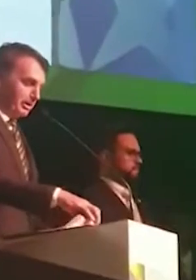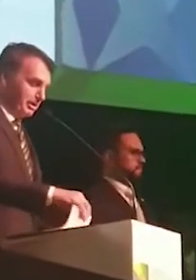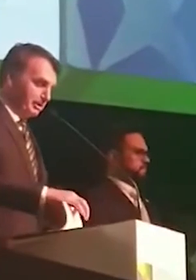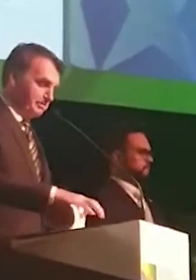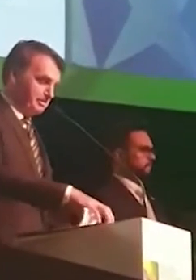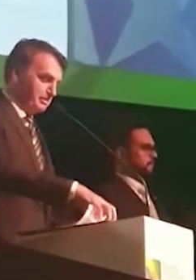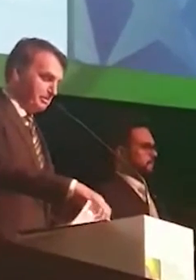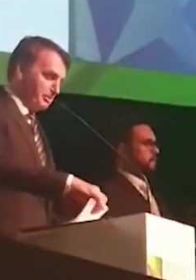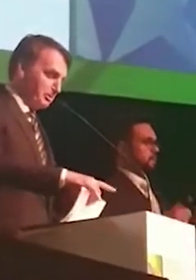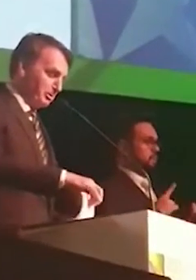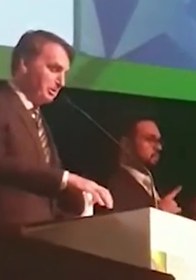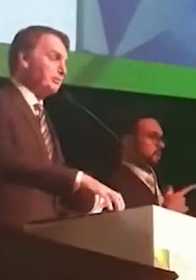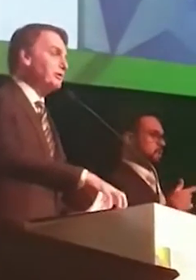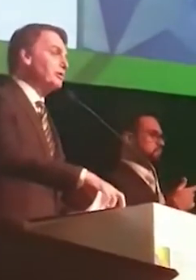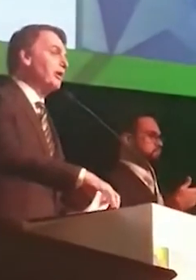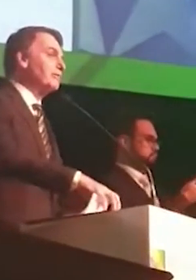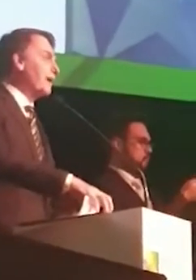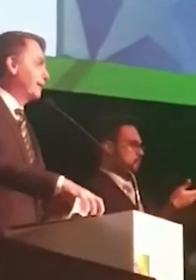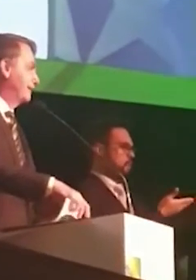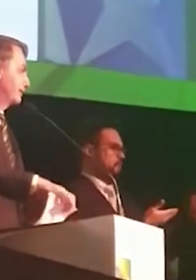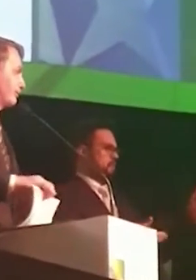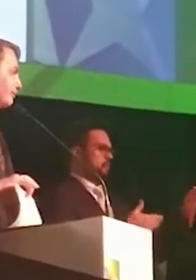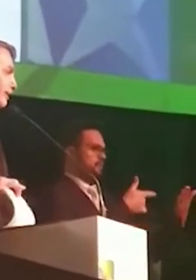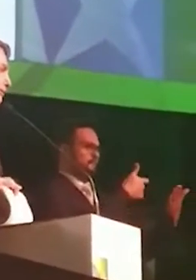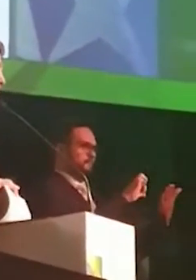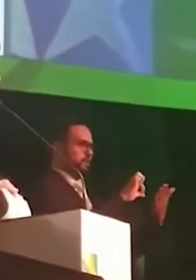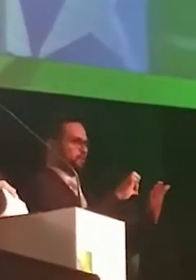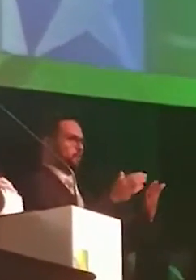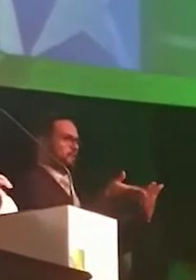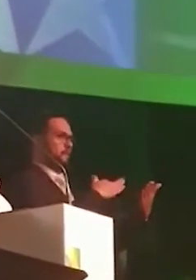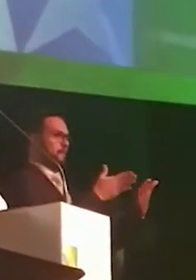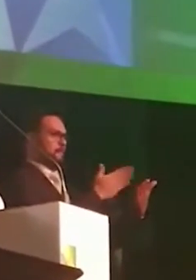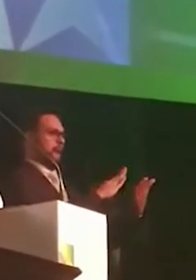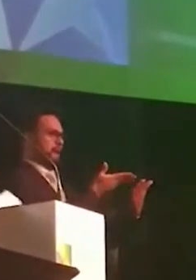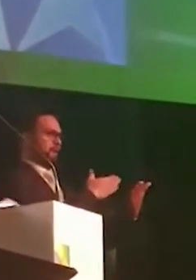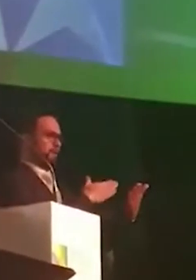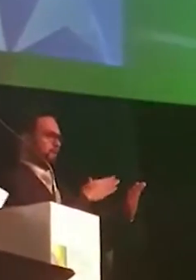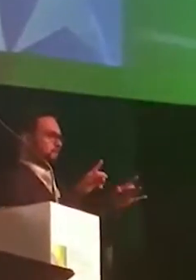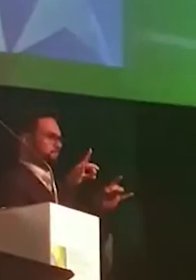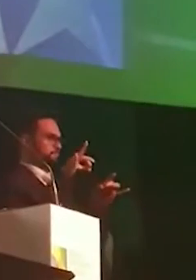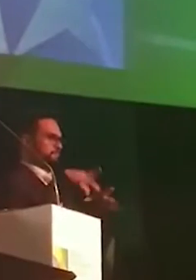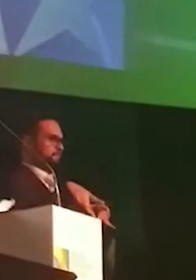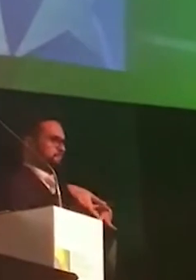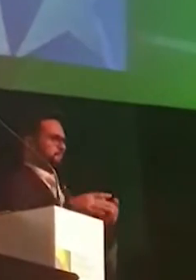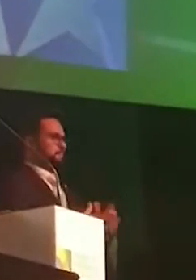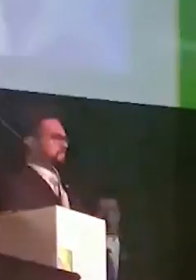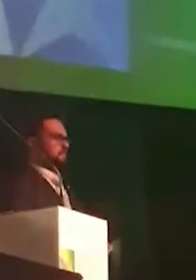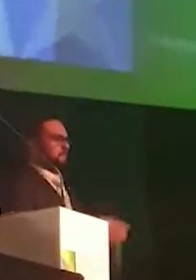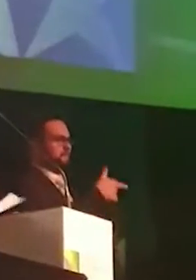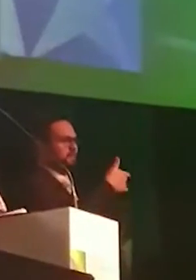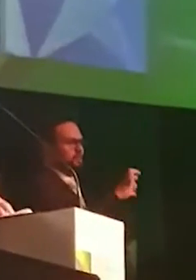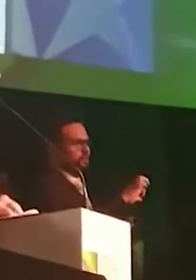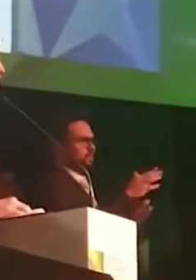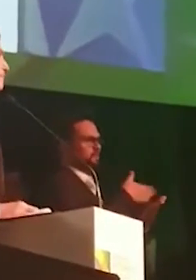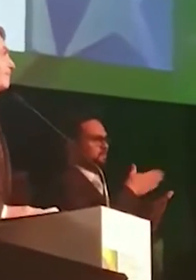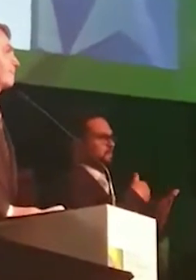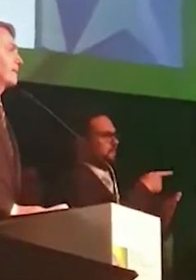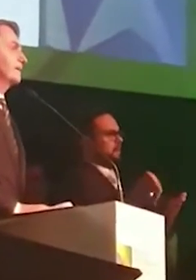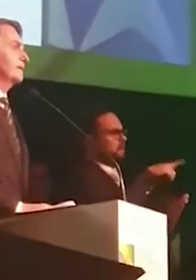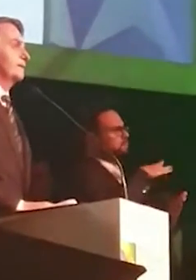Eu tenho aqui um discurso de 29 páginas, confesso que vou abandoná-lo e não vou